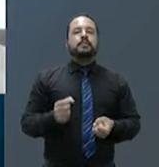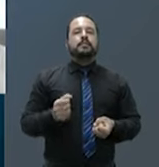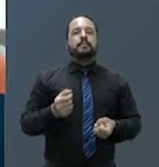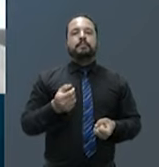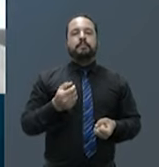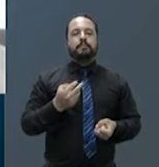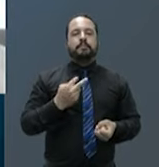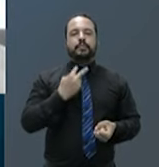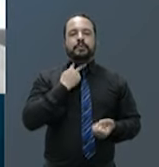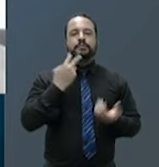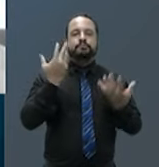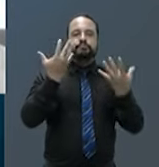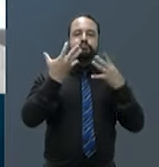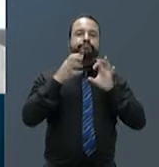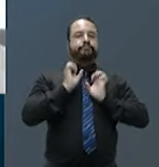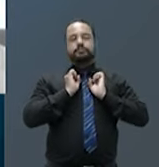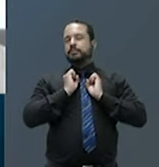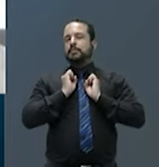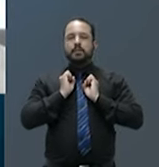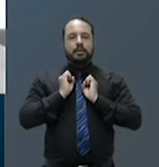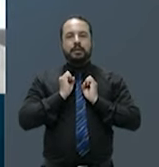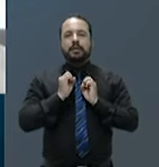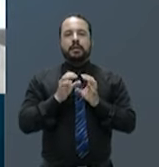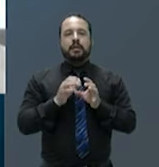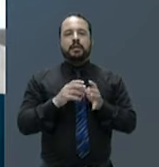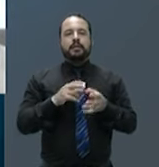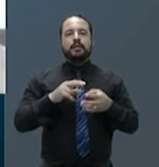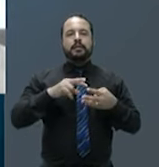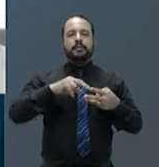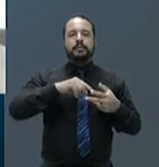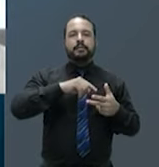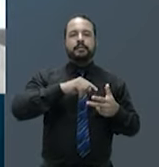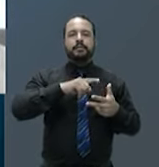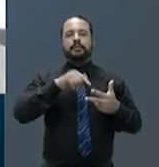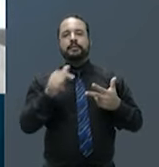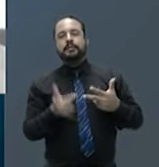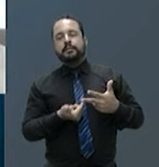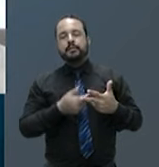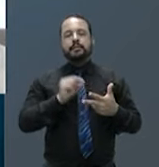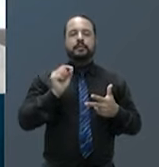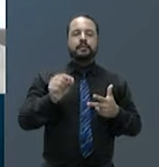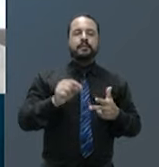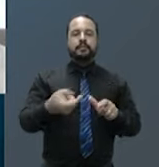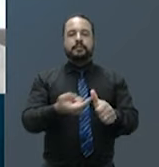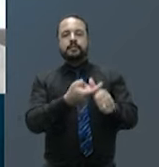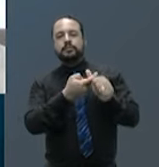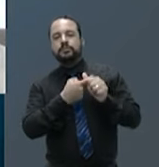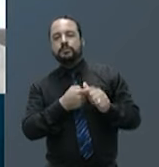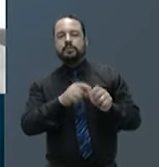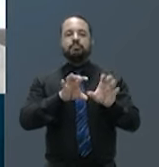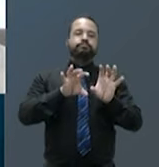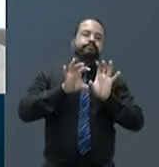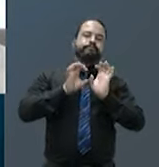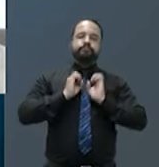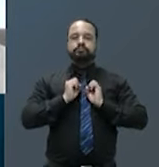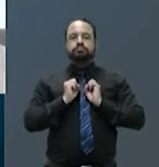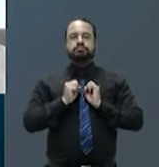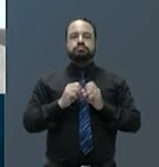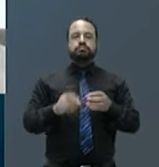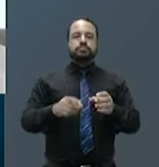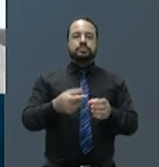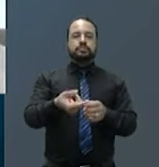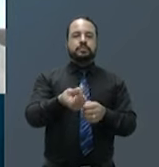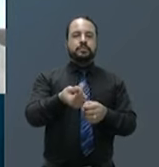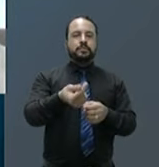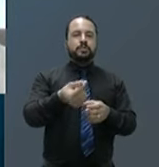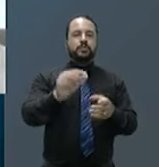alguém, o exequente, pretenda a satisfação de uma dívida cujo valor é inferior àquele